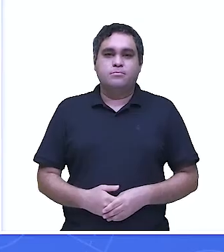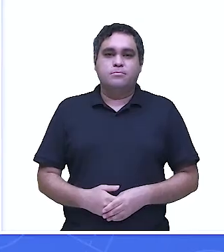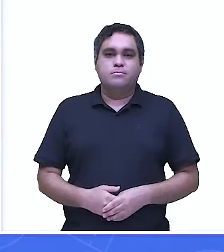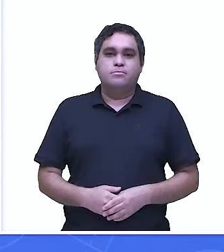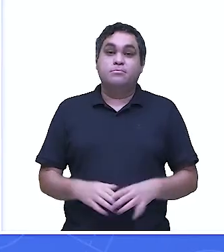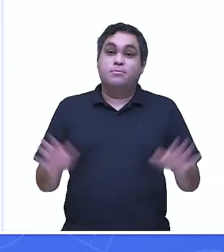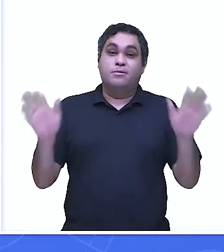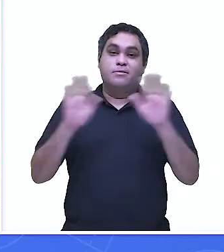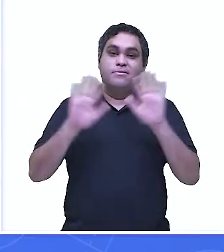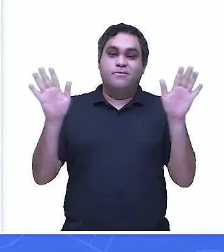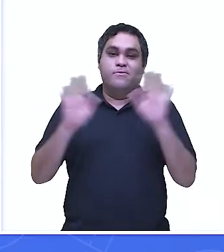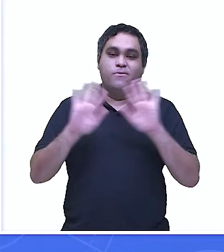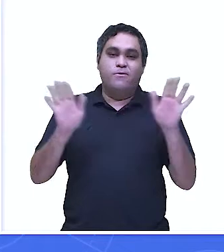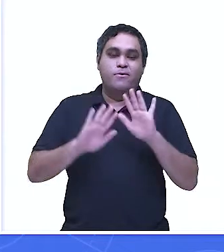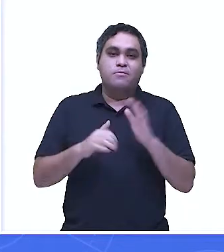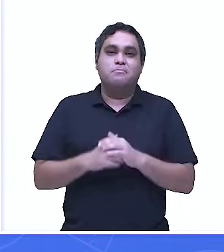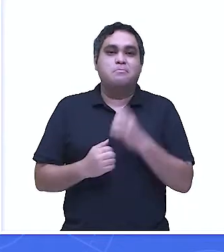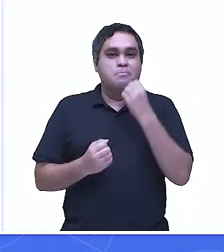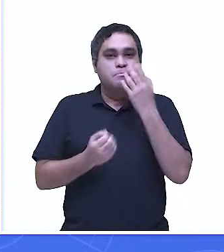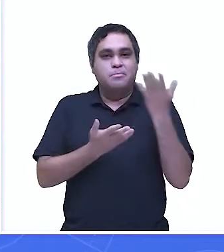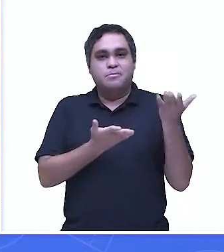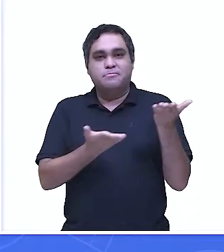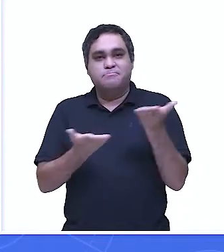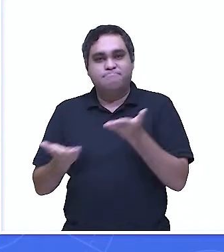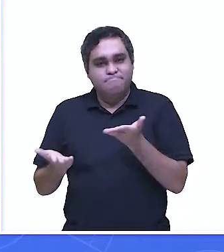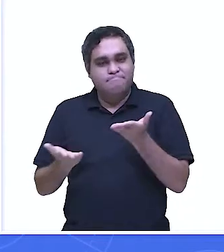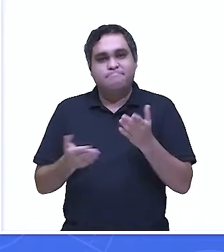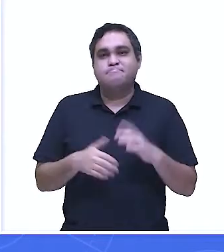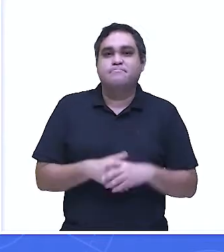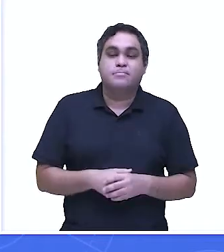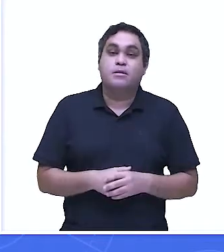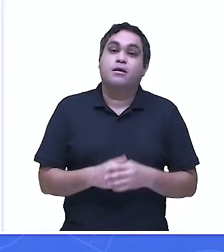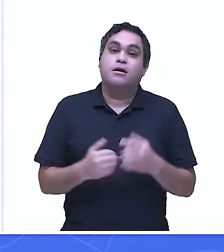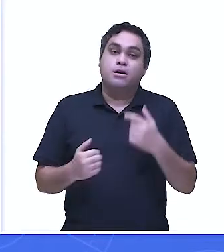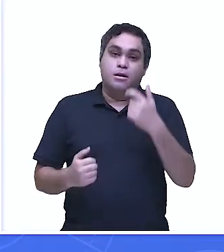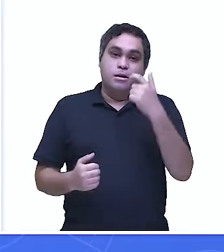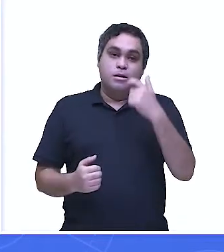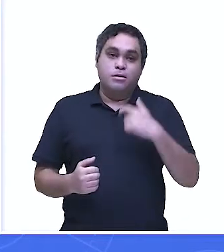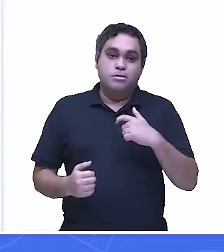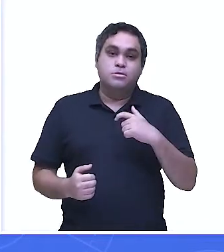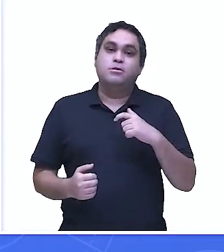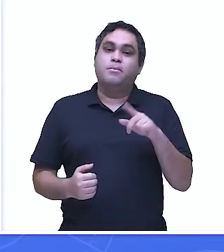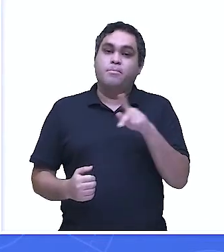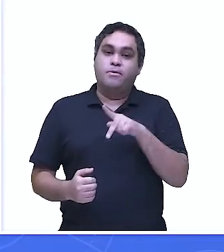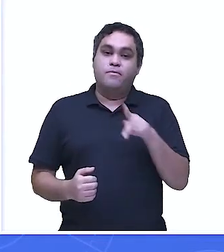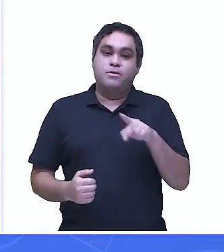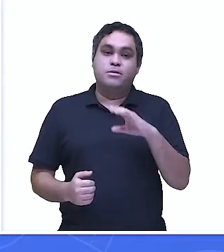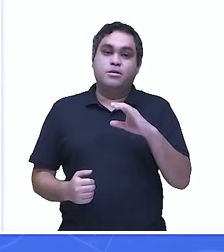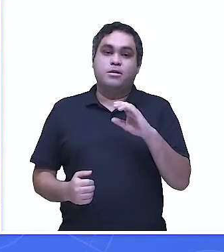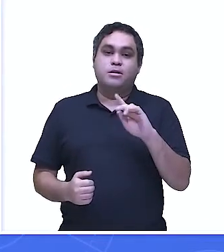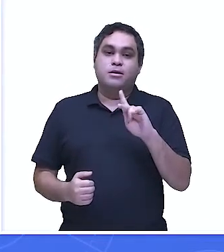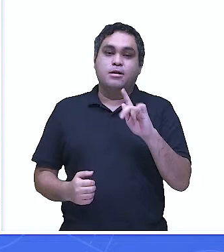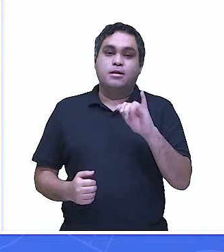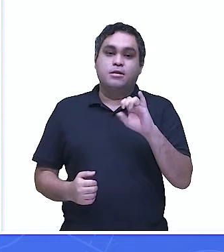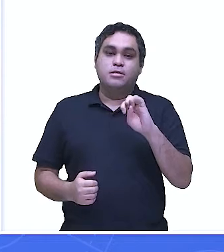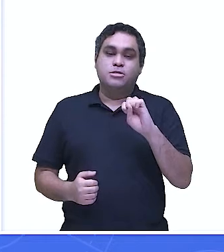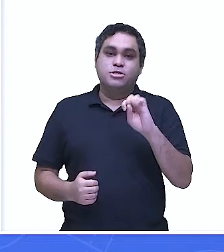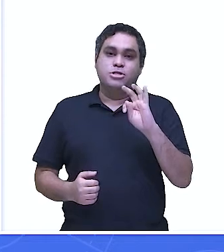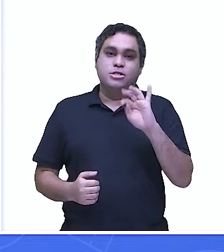Hi guys! Welcome! Sejam bem-vindos! Eu sou a Teacher Cristiane Mourão, a